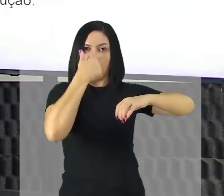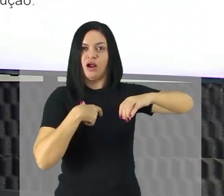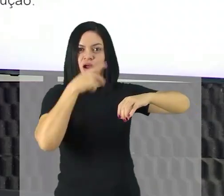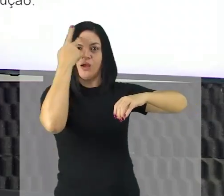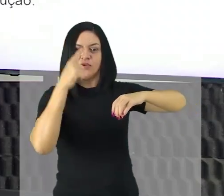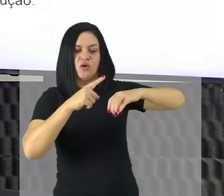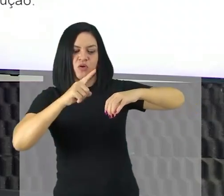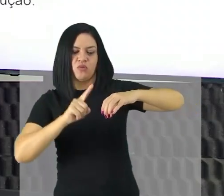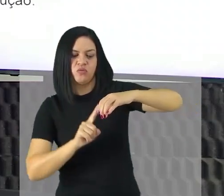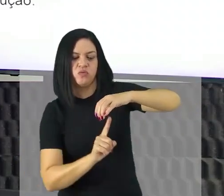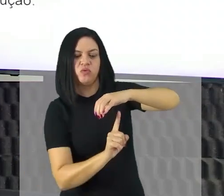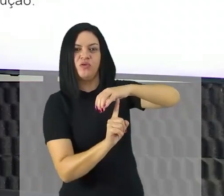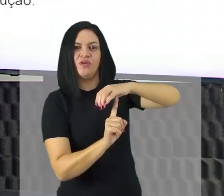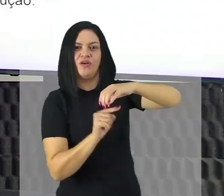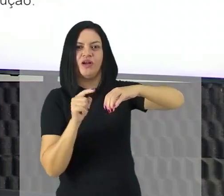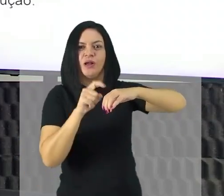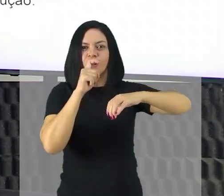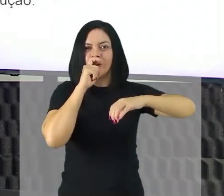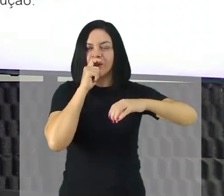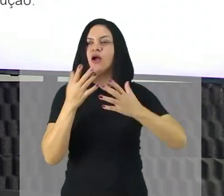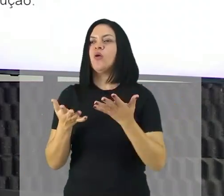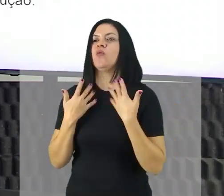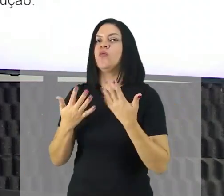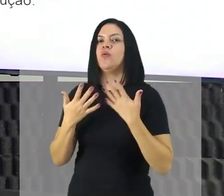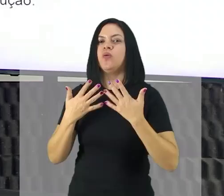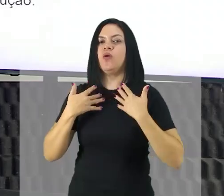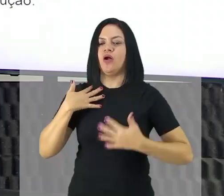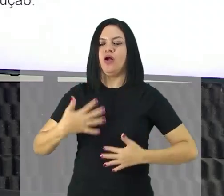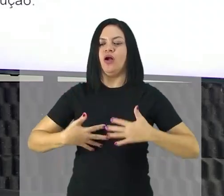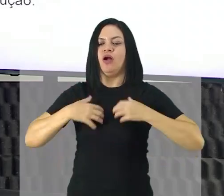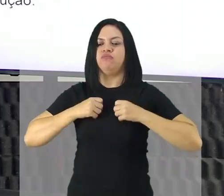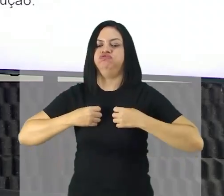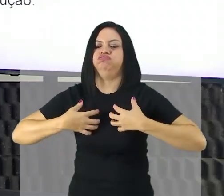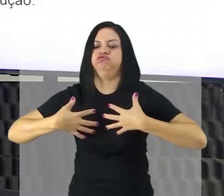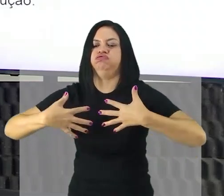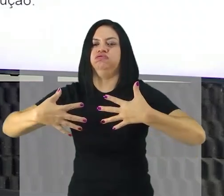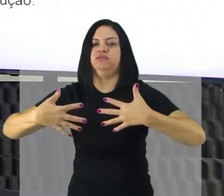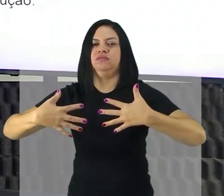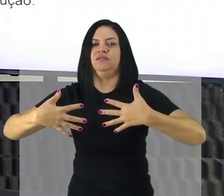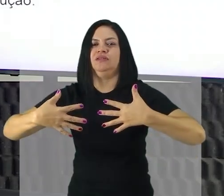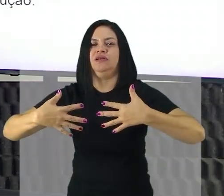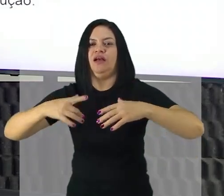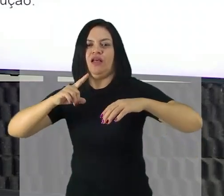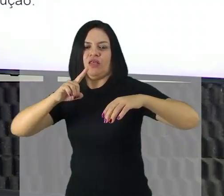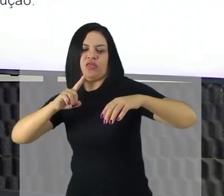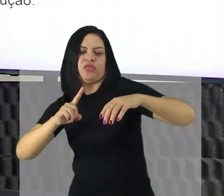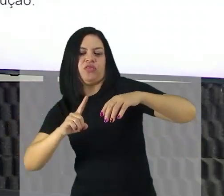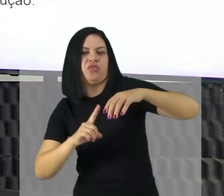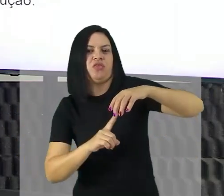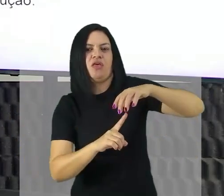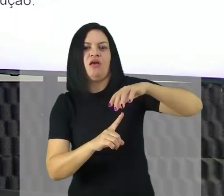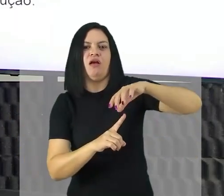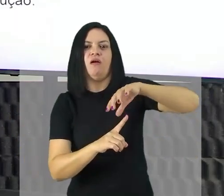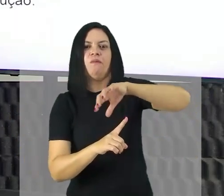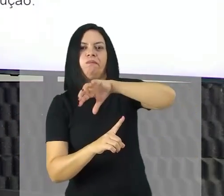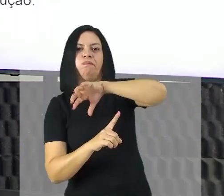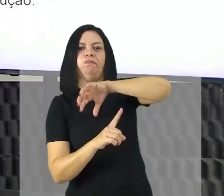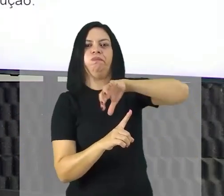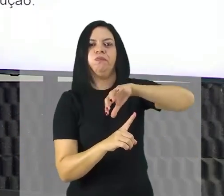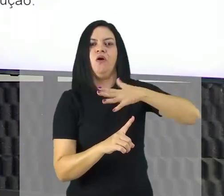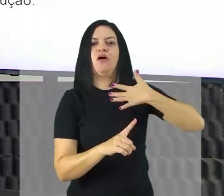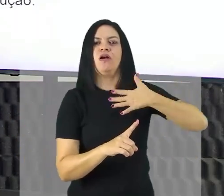de gelo, até o calor que sai do corpo dele tem dificuldade em atravessar as paredes de gelo, que são